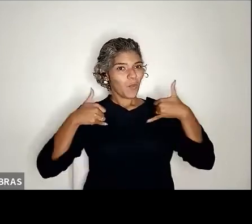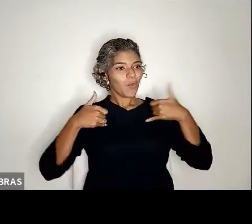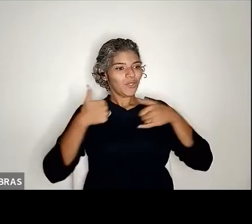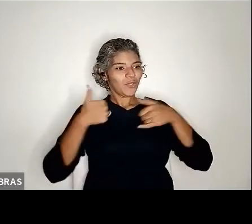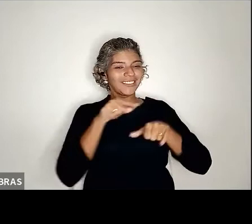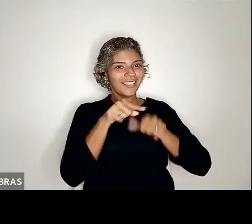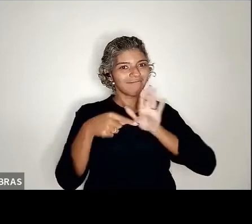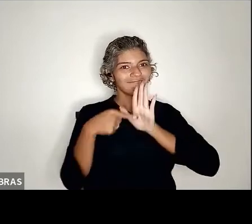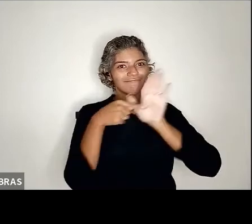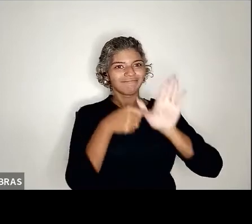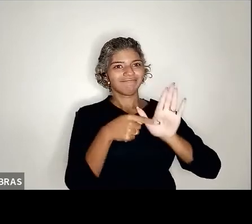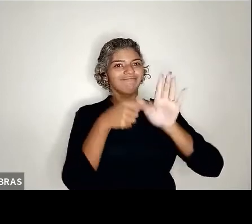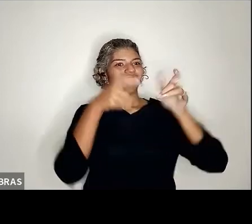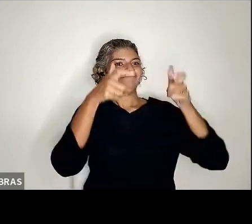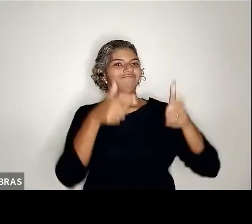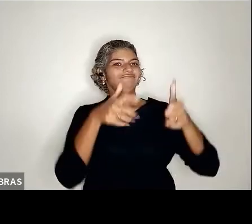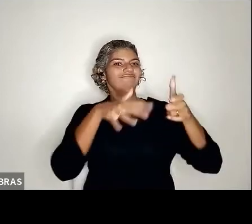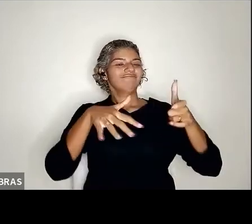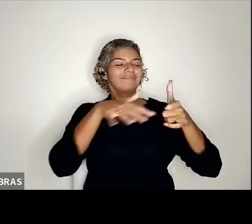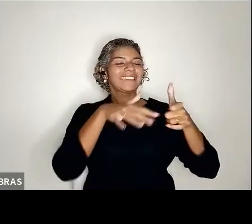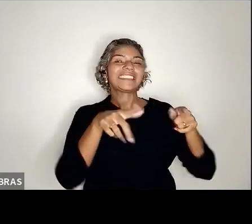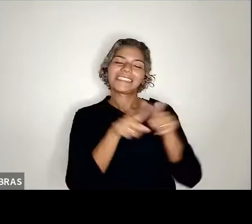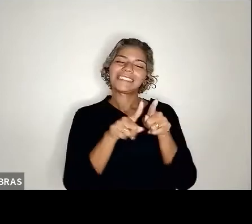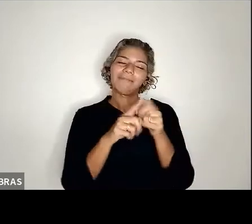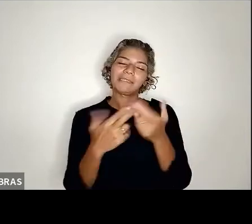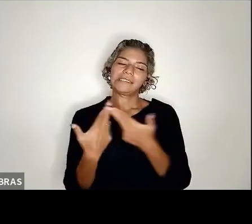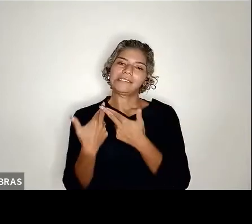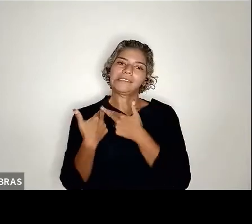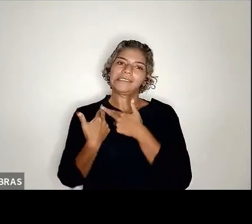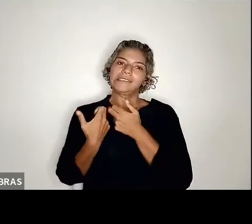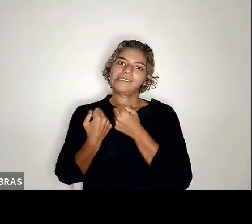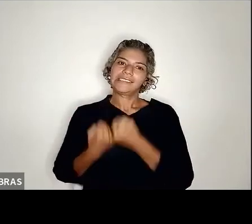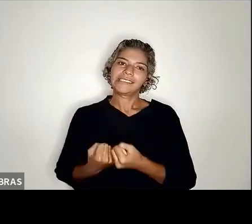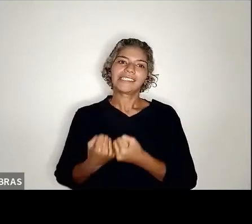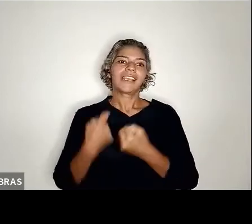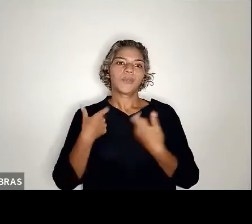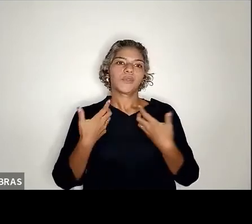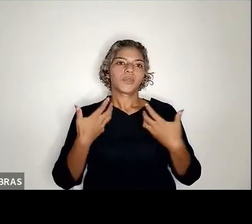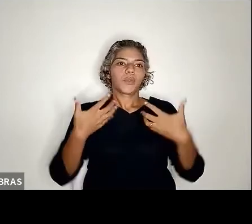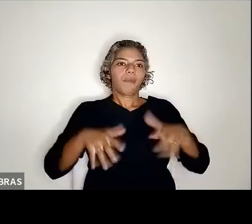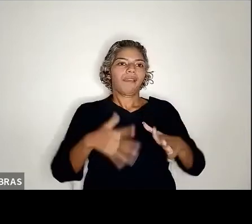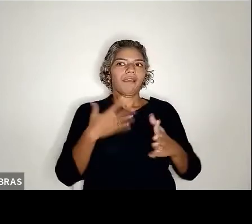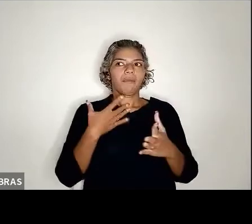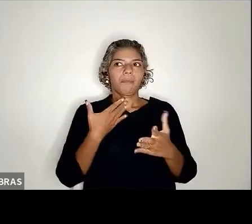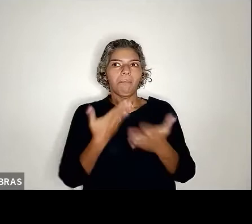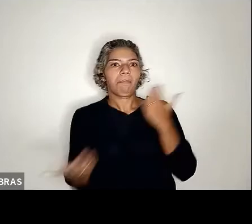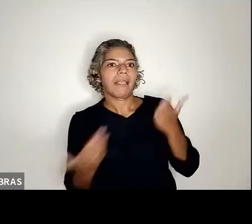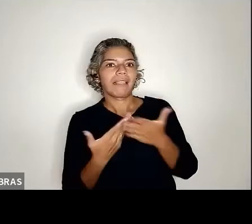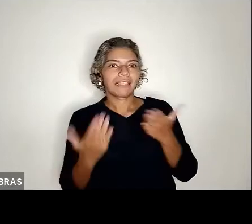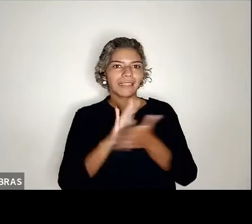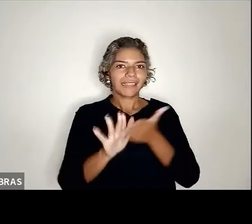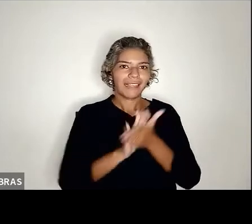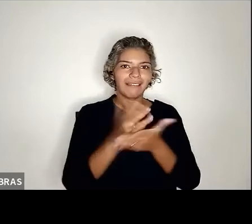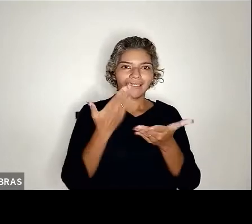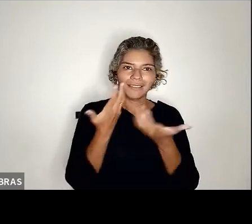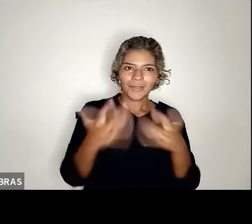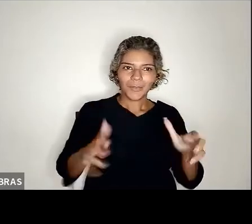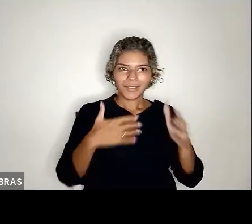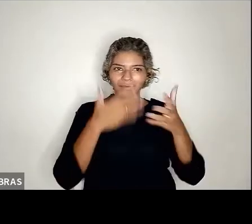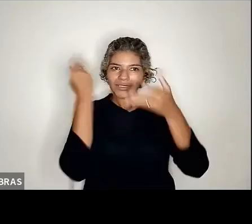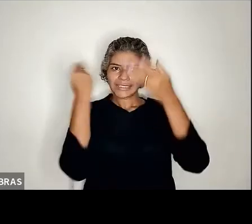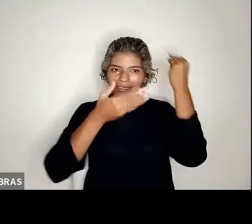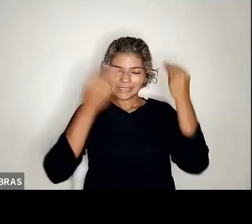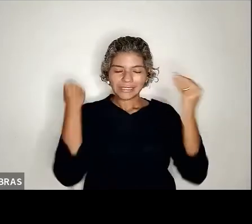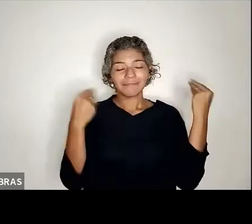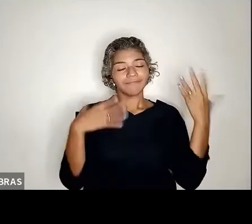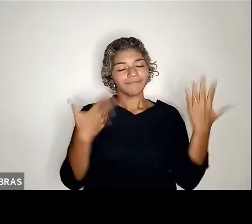pulsante aqui na instituição, é também uma responsabilidade. Então, eu não quis tentar, né, tomar cuidado assim, e não deixar